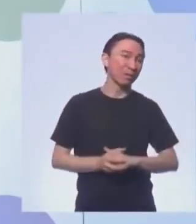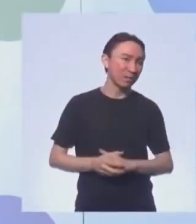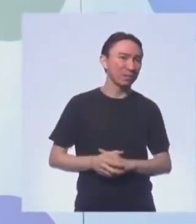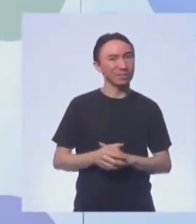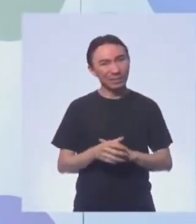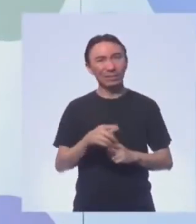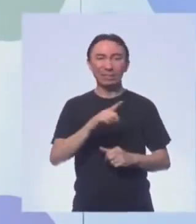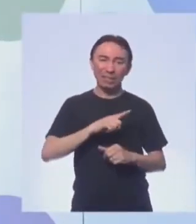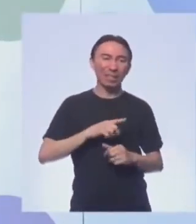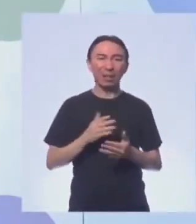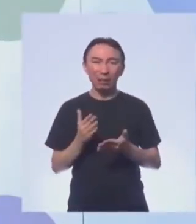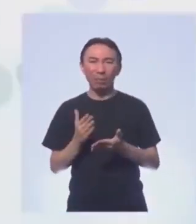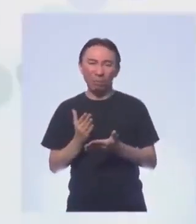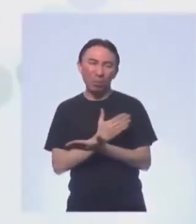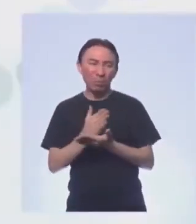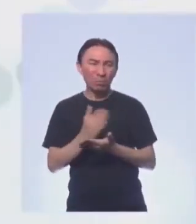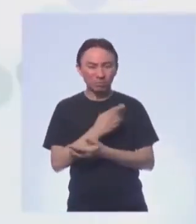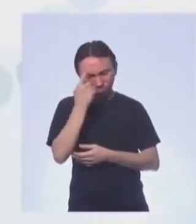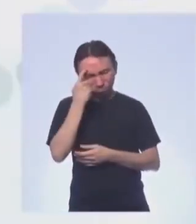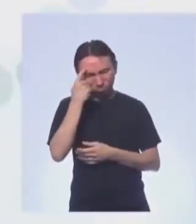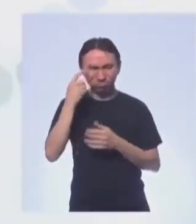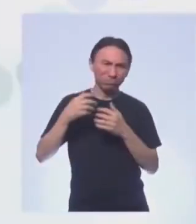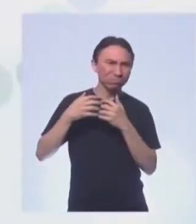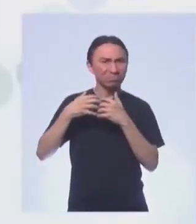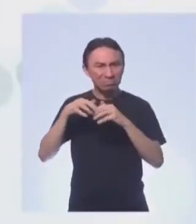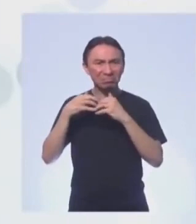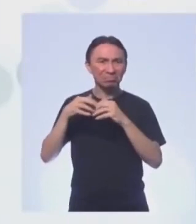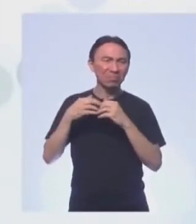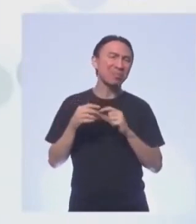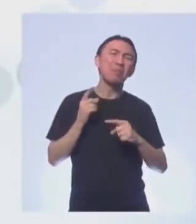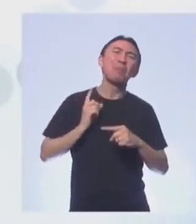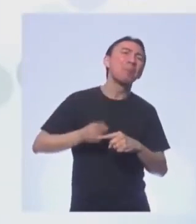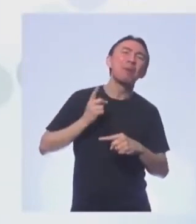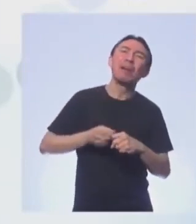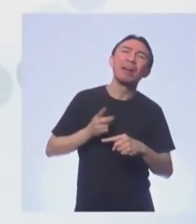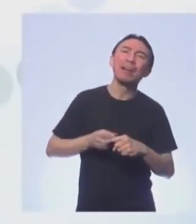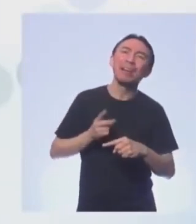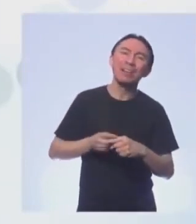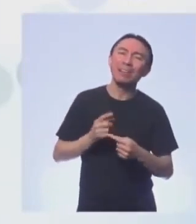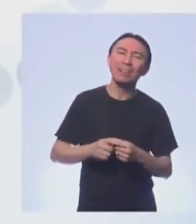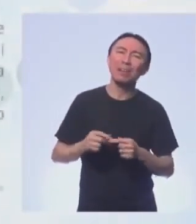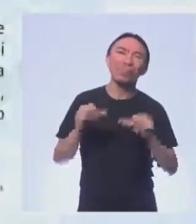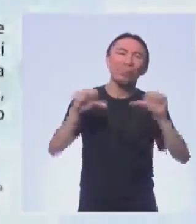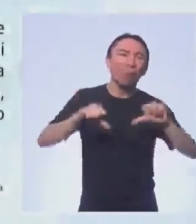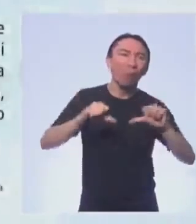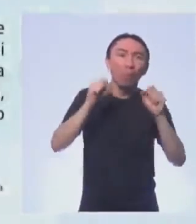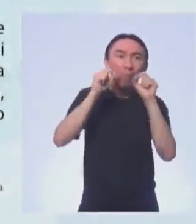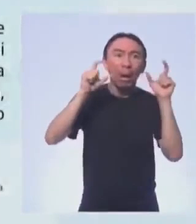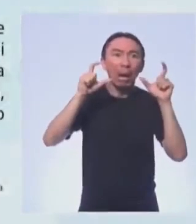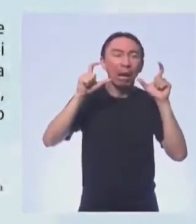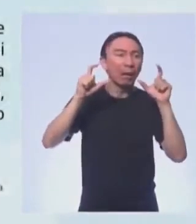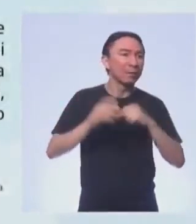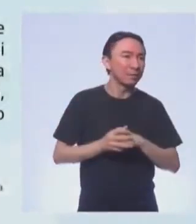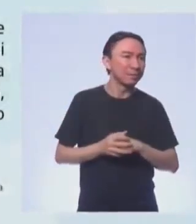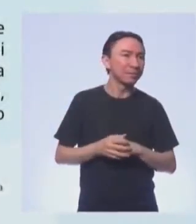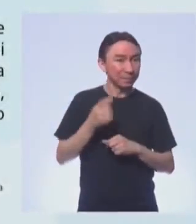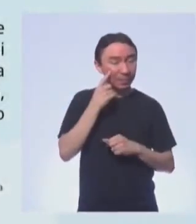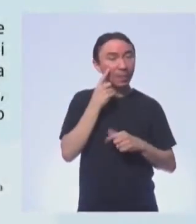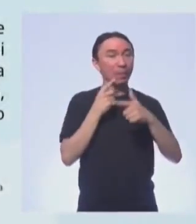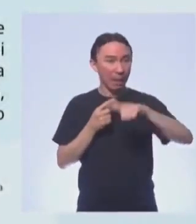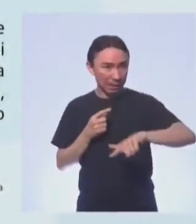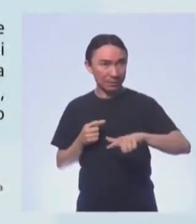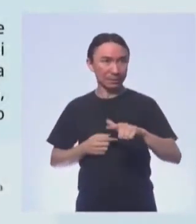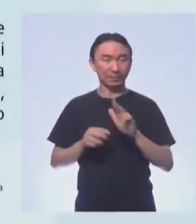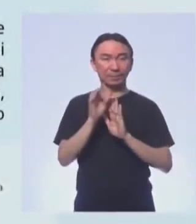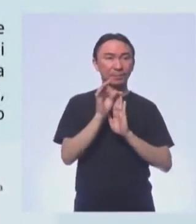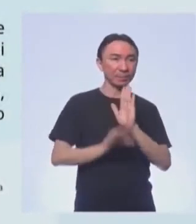Sim. Discutimos isso outro dia. Por que será que é alarmante, né? Se queda de leitores, vamos entender. Tem mais aí, tem a parte 1 do texto. O